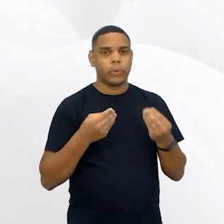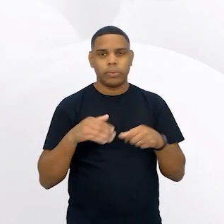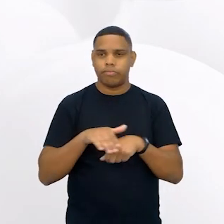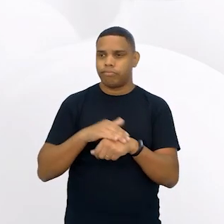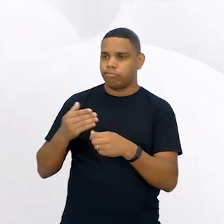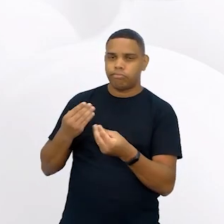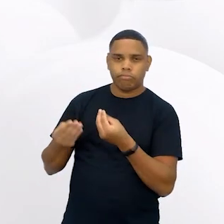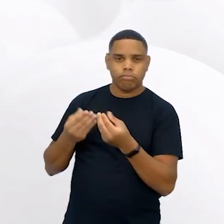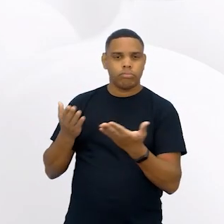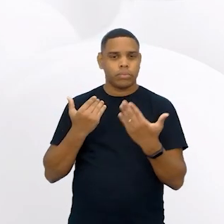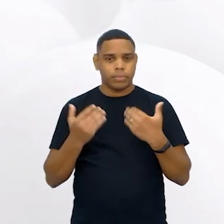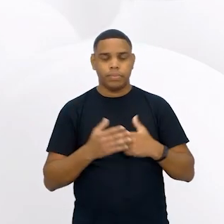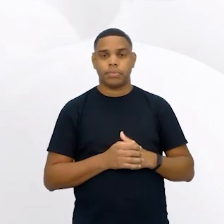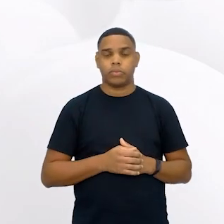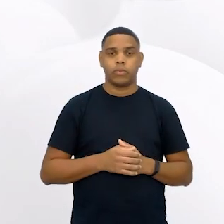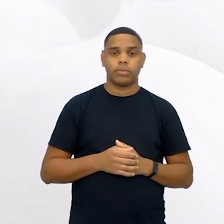dialogando,